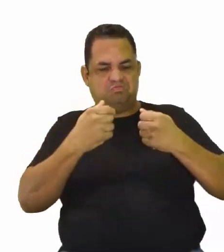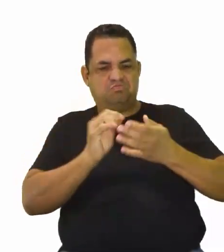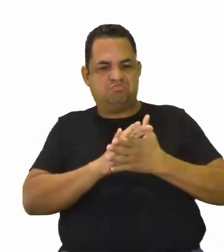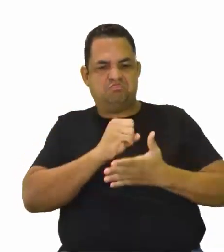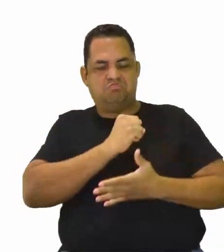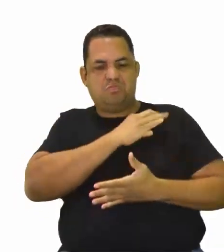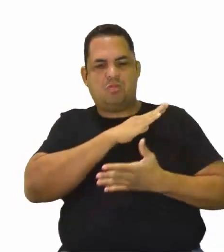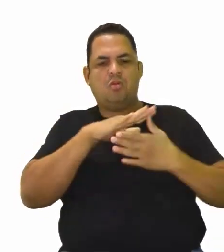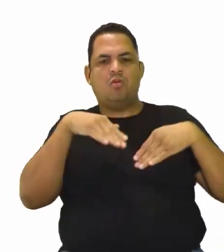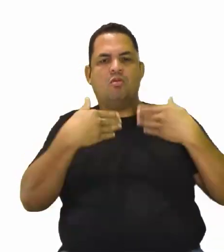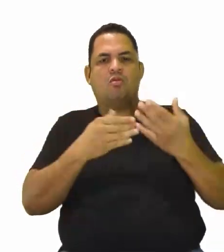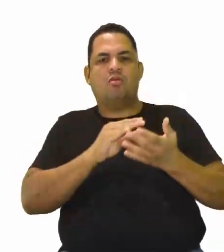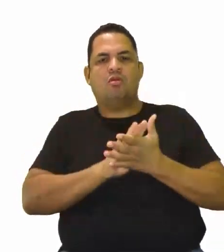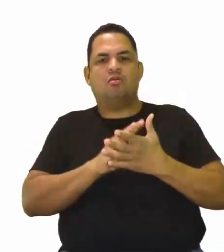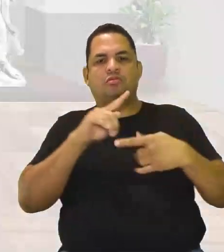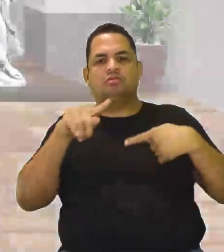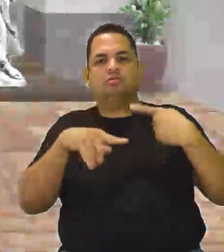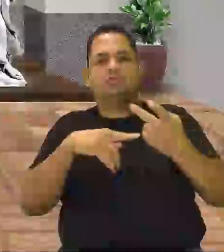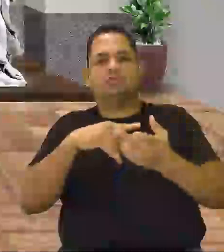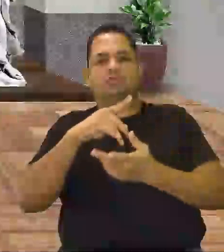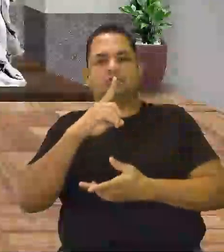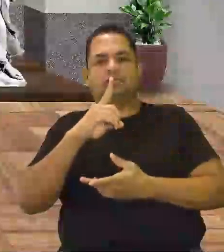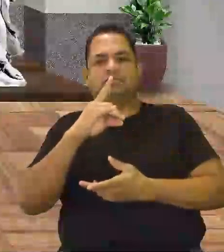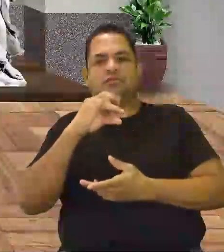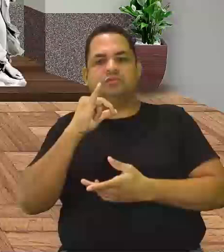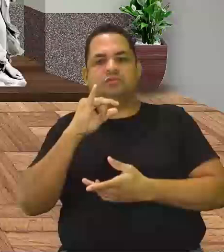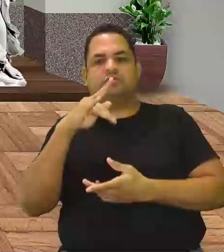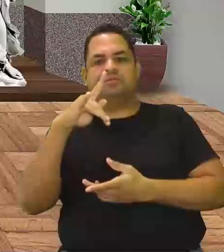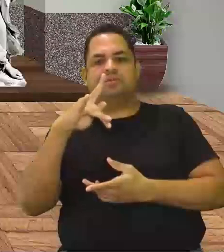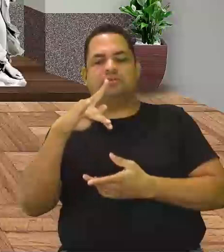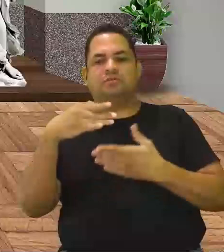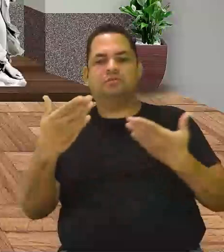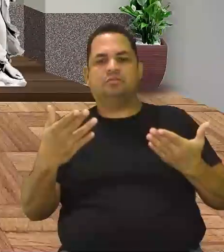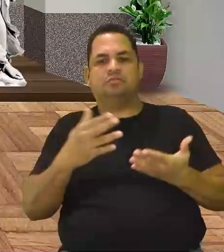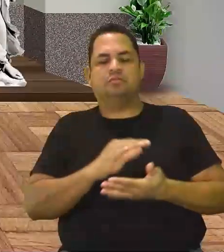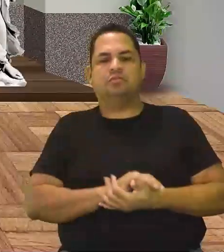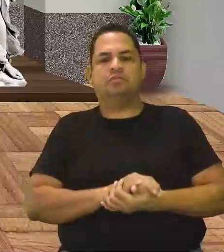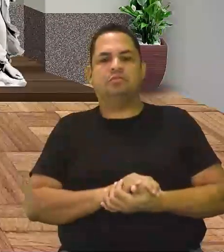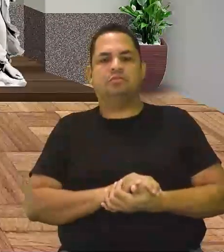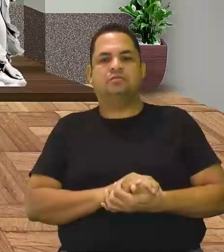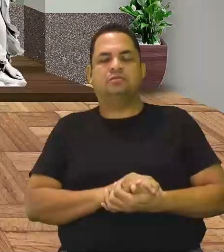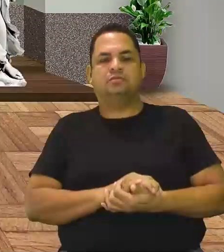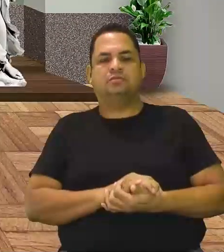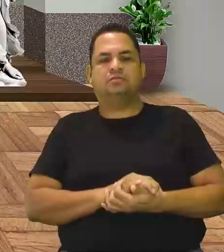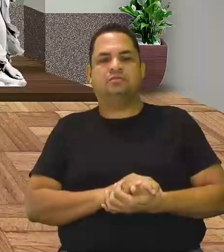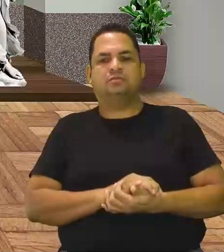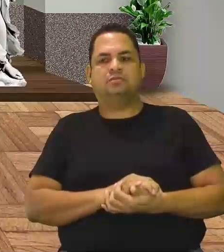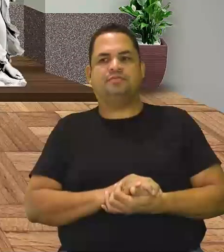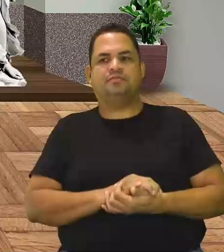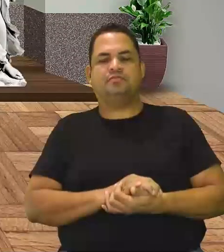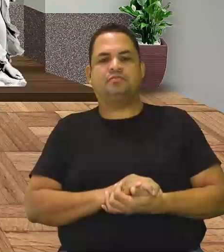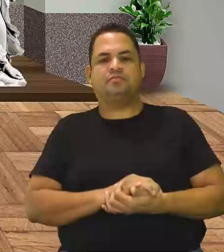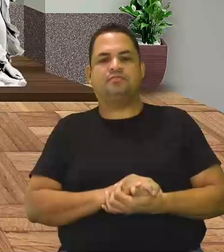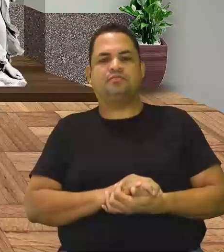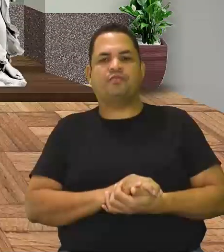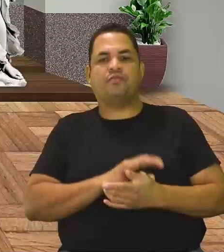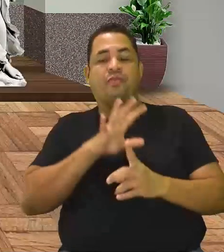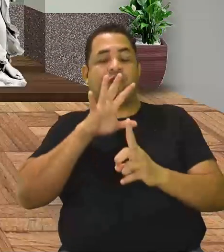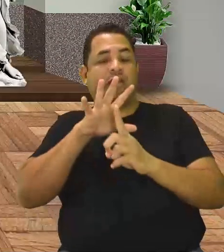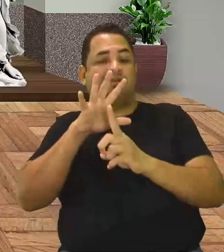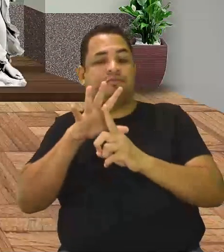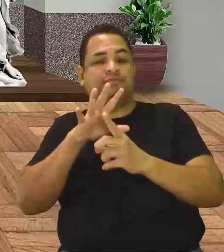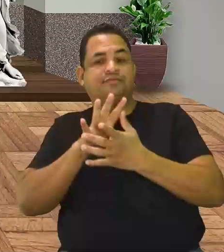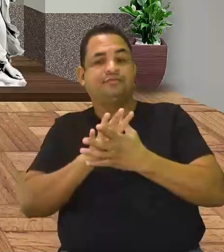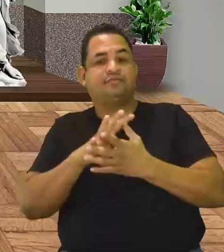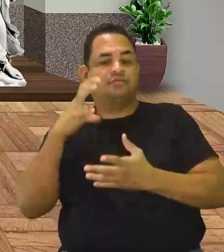o papel do DIP? Qual era esse papel do DIP? Gente, o DIP, ele vai influenciar